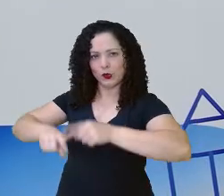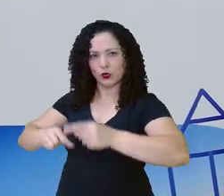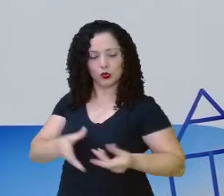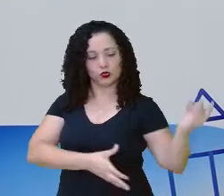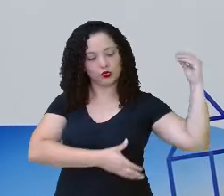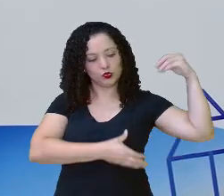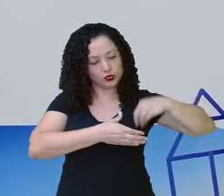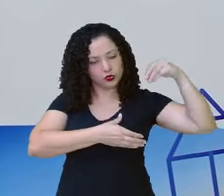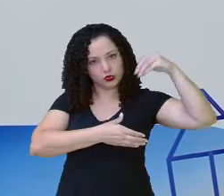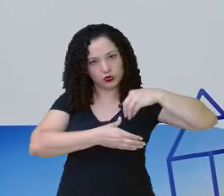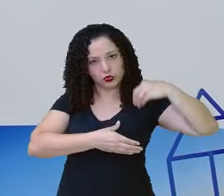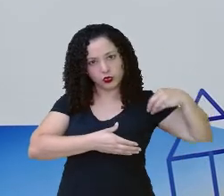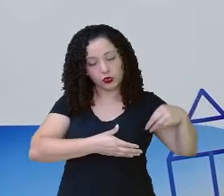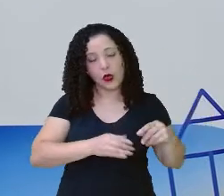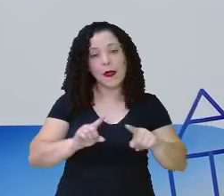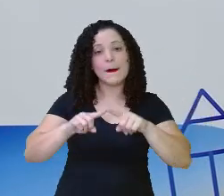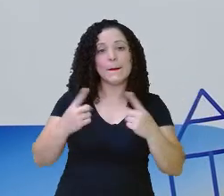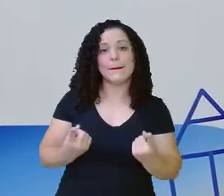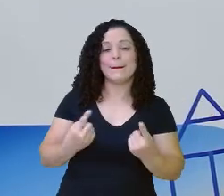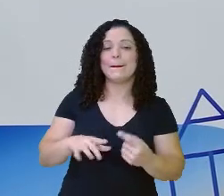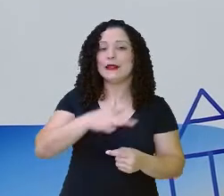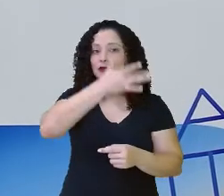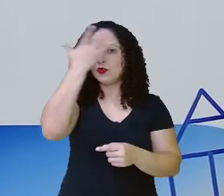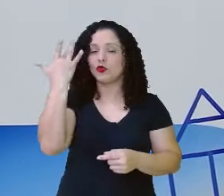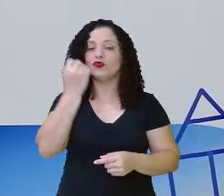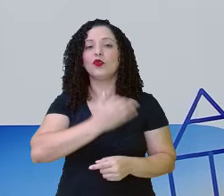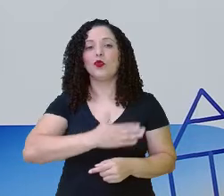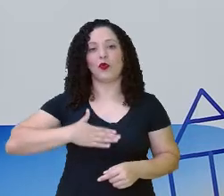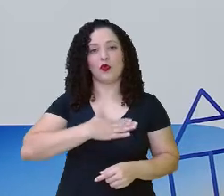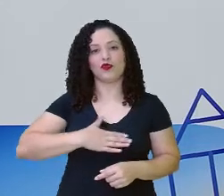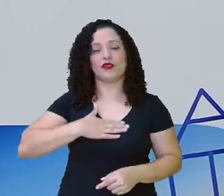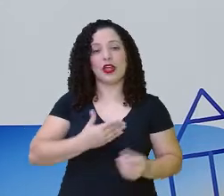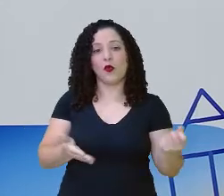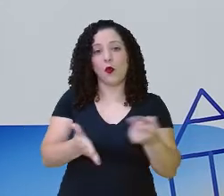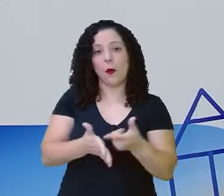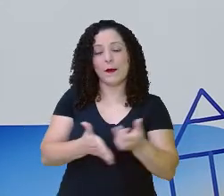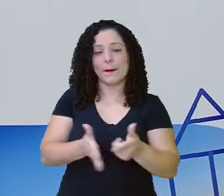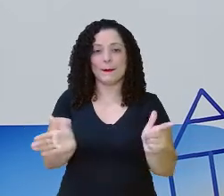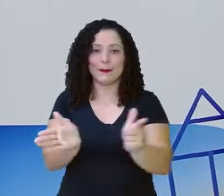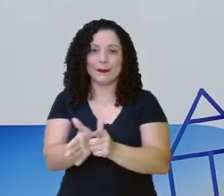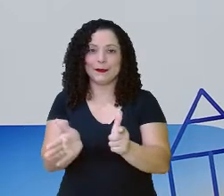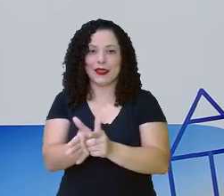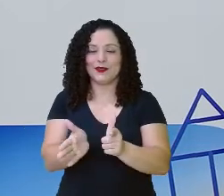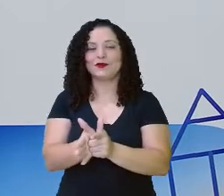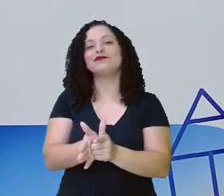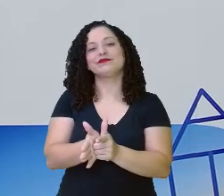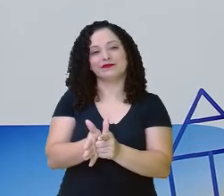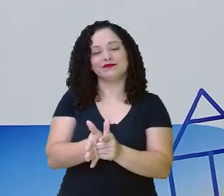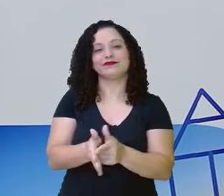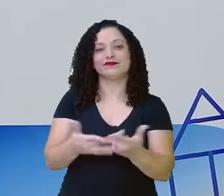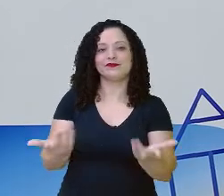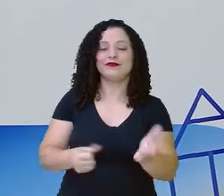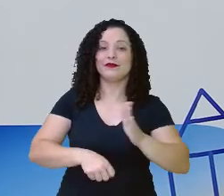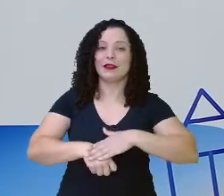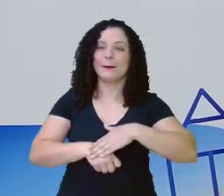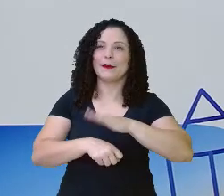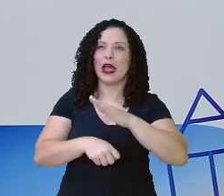Alguns optam, ao invés do plástico, colocar papel, sacolas de papel também, porque aí são mais